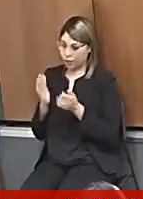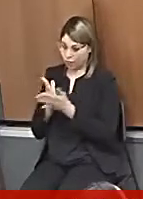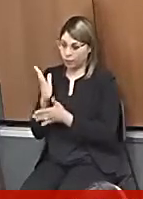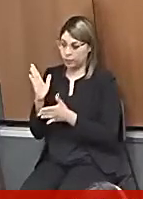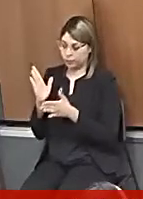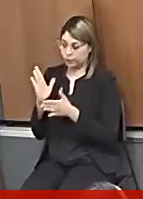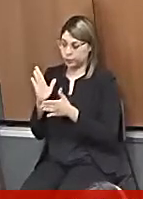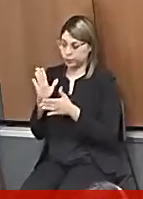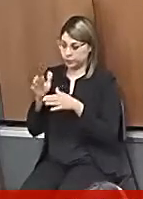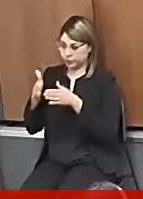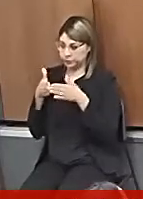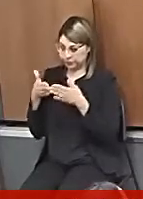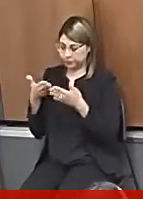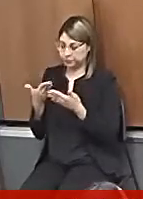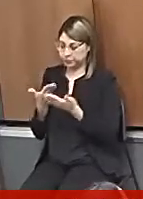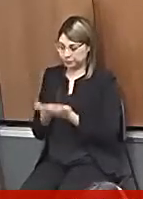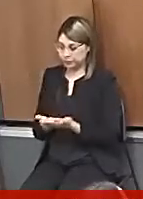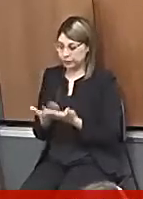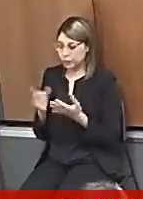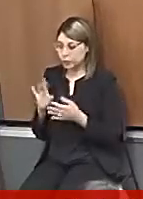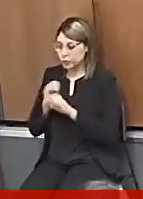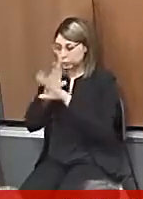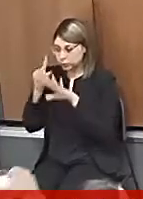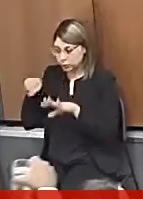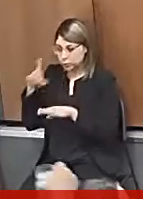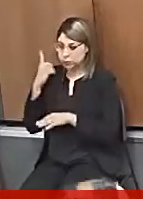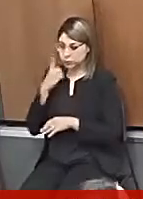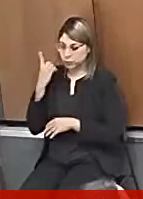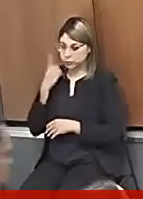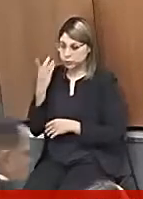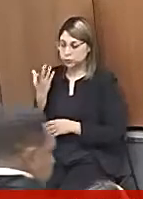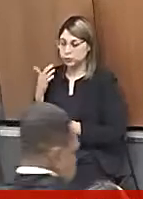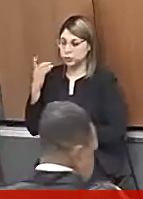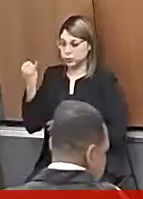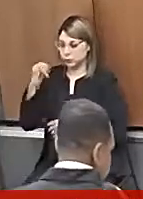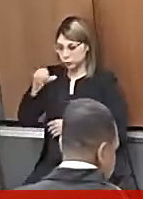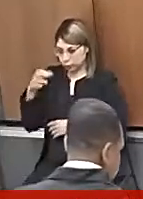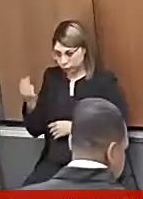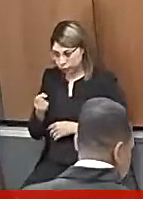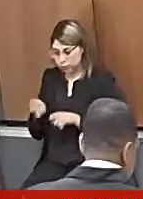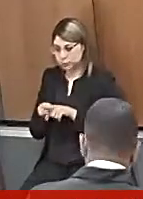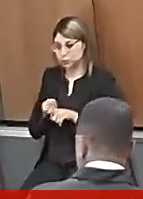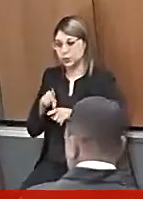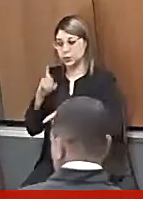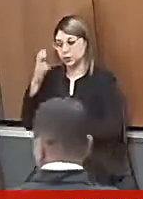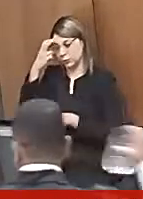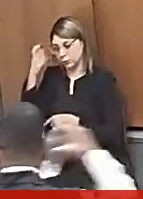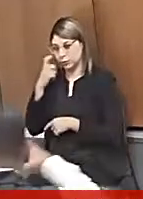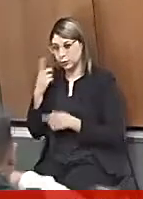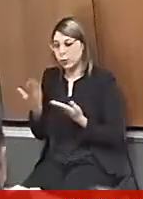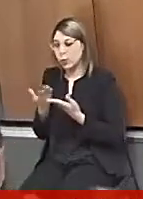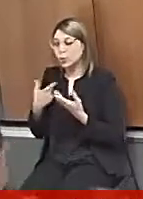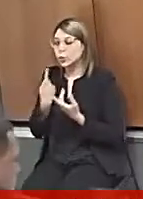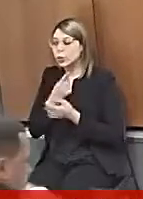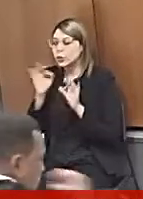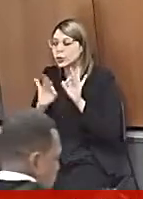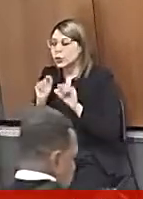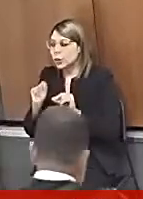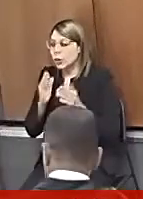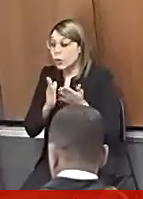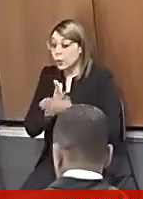clare a a aos deputados que está jogando de trás grêmio o que nós estamos organizando